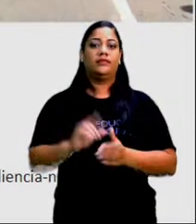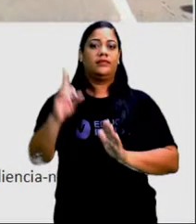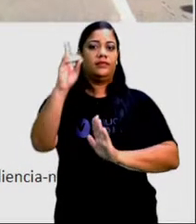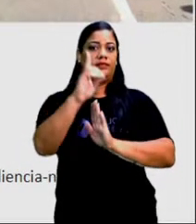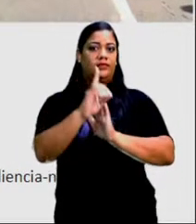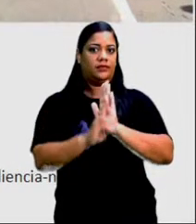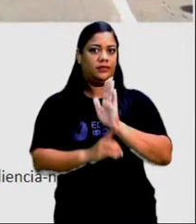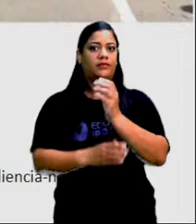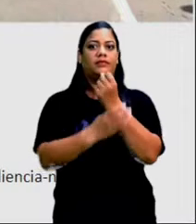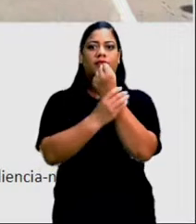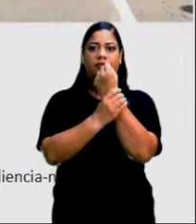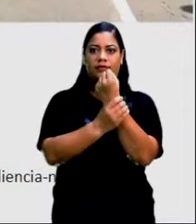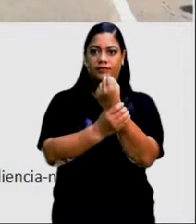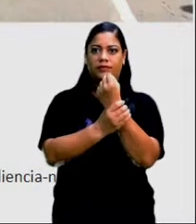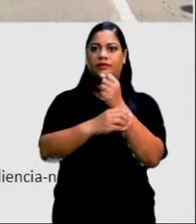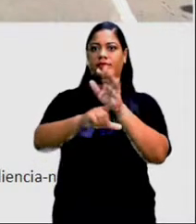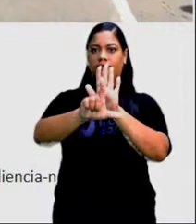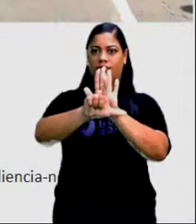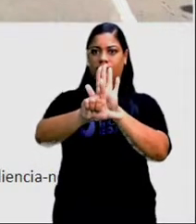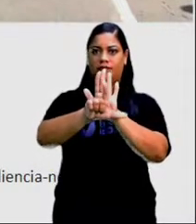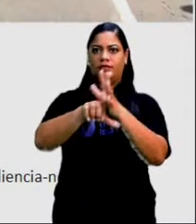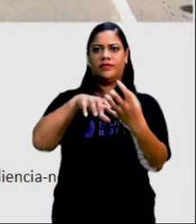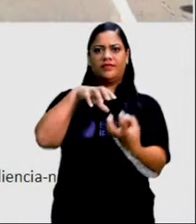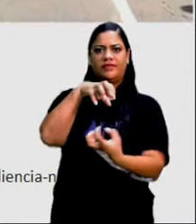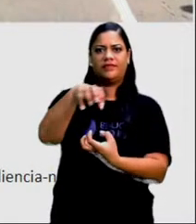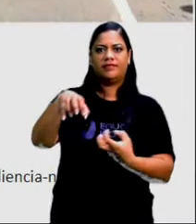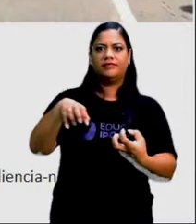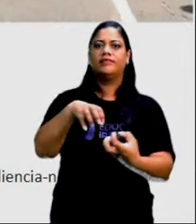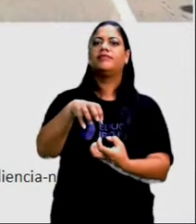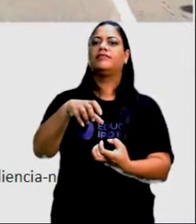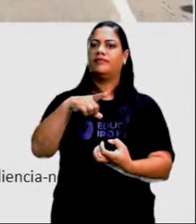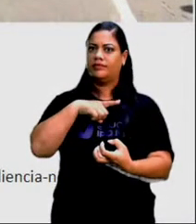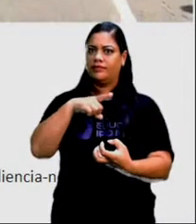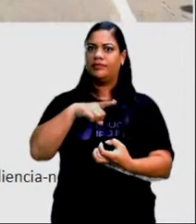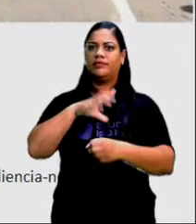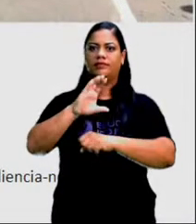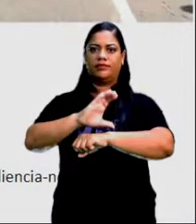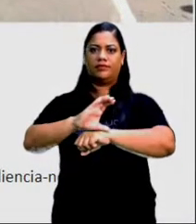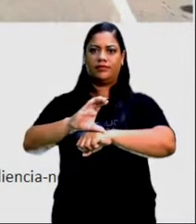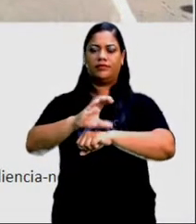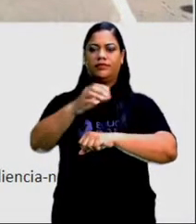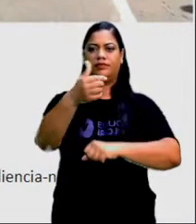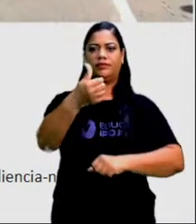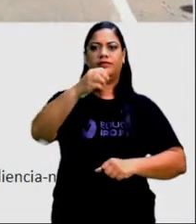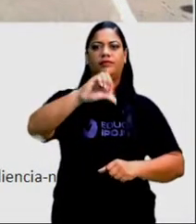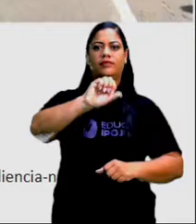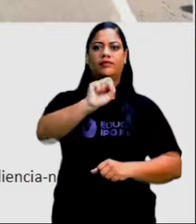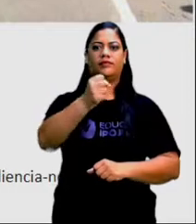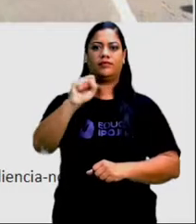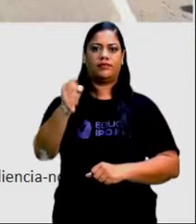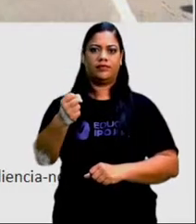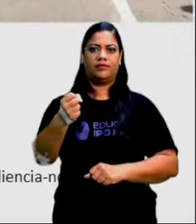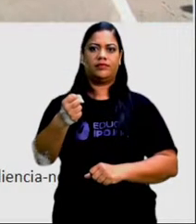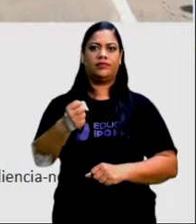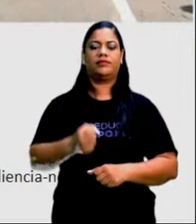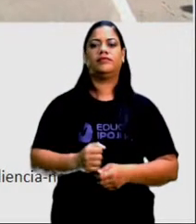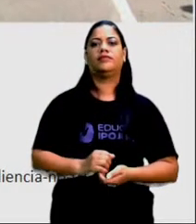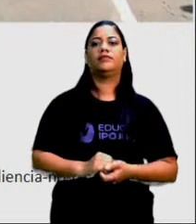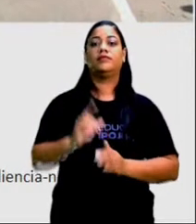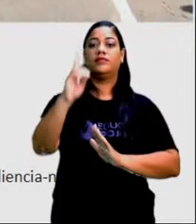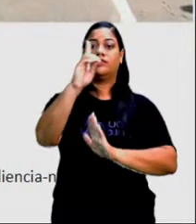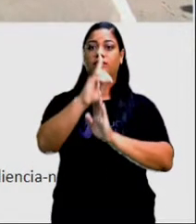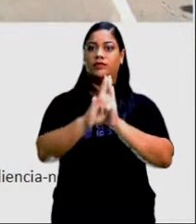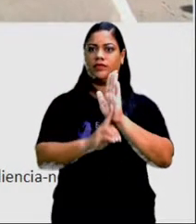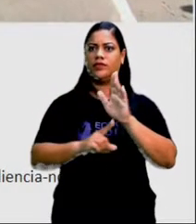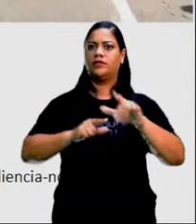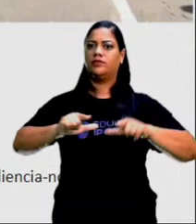direito assegurado pela lei da greve, garantida pela Constituição de 1988, sendo assim um direito